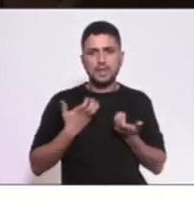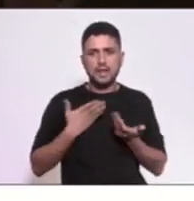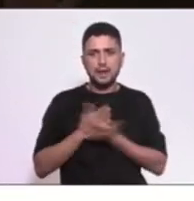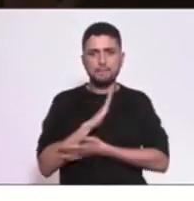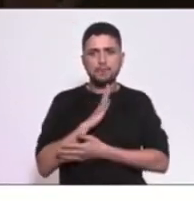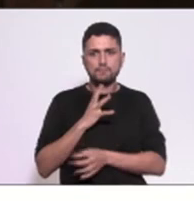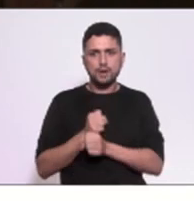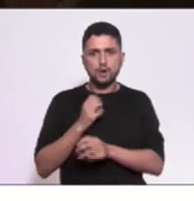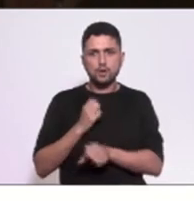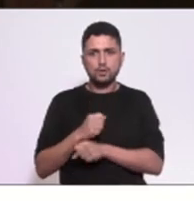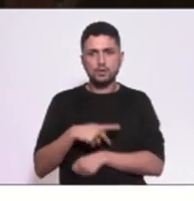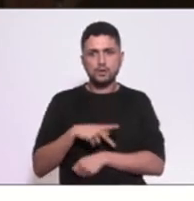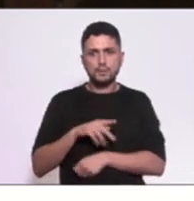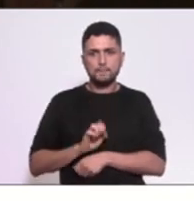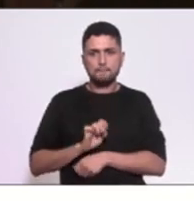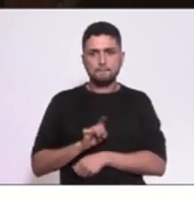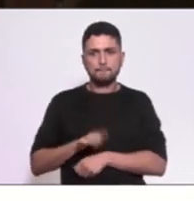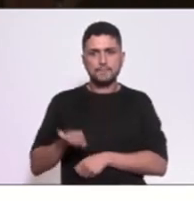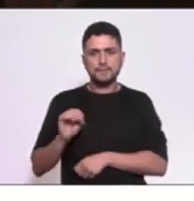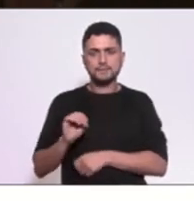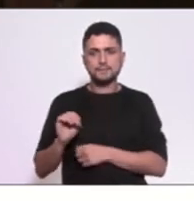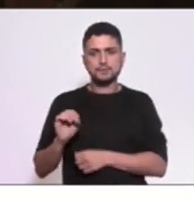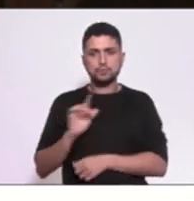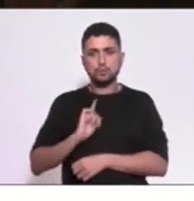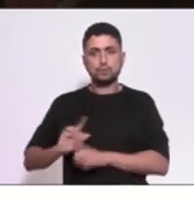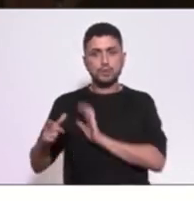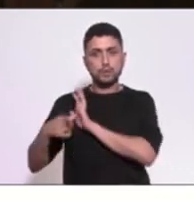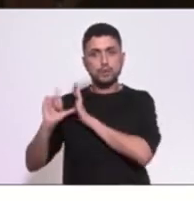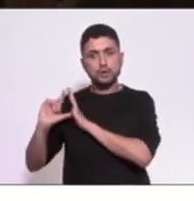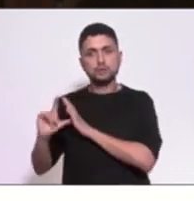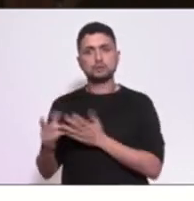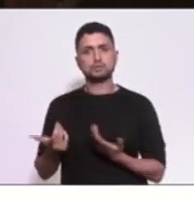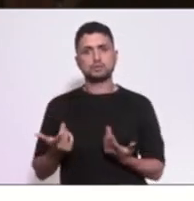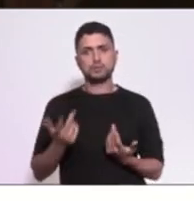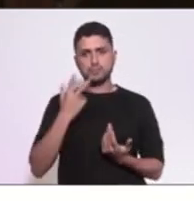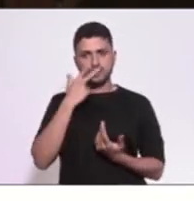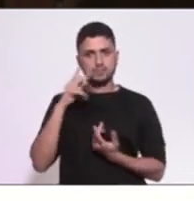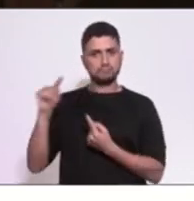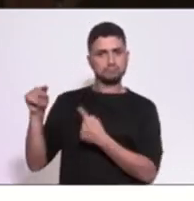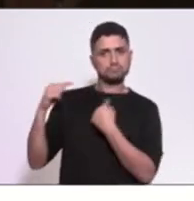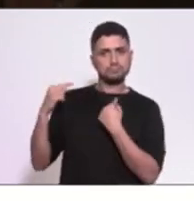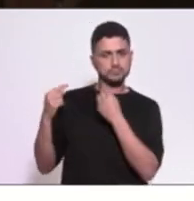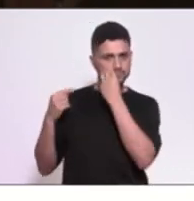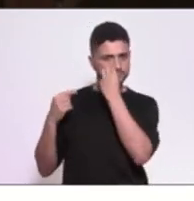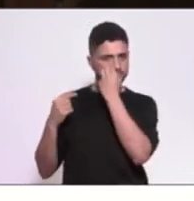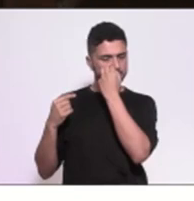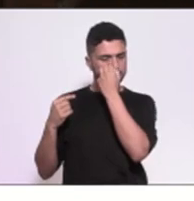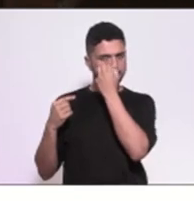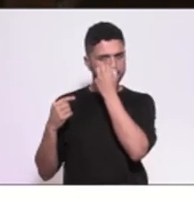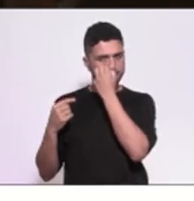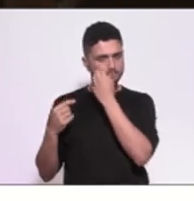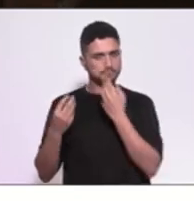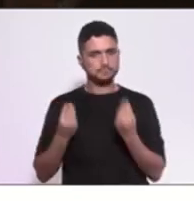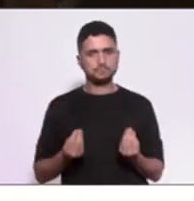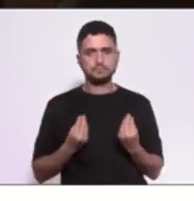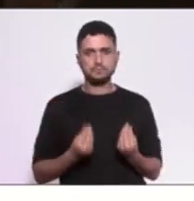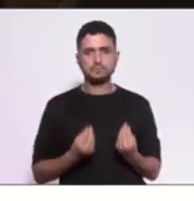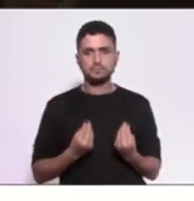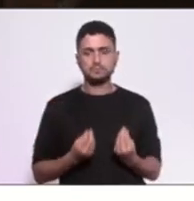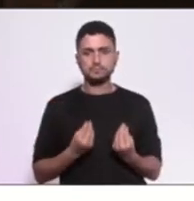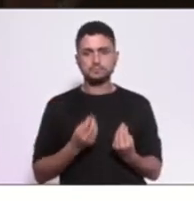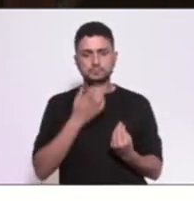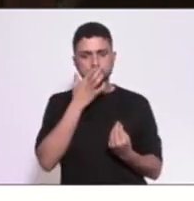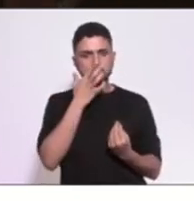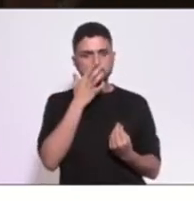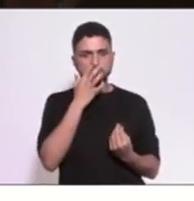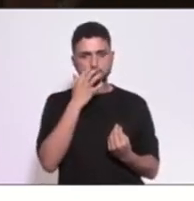contas do governo antecessor, que até então era o seu algoz. Era o governo que